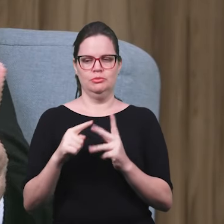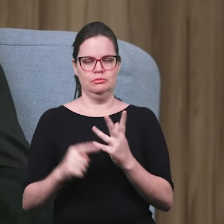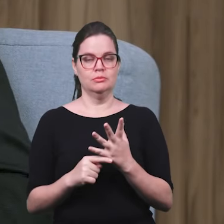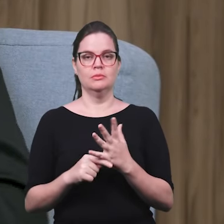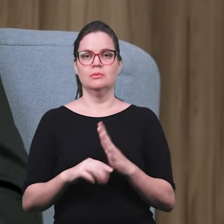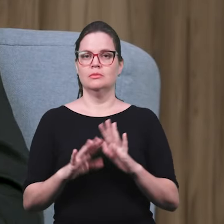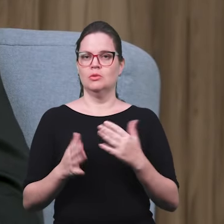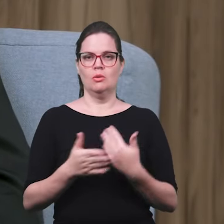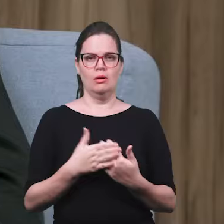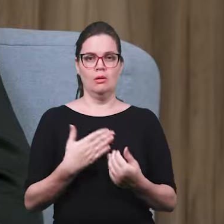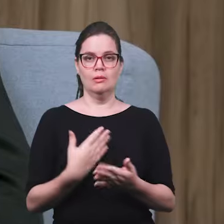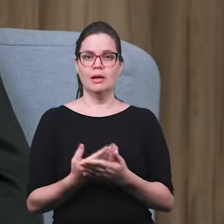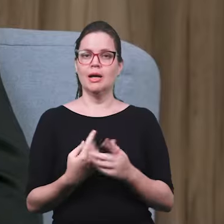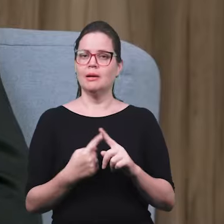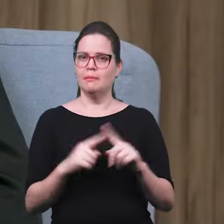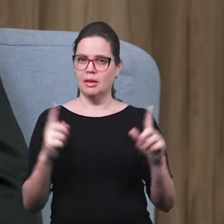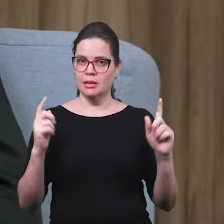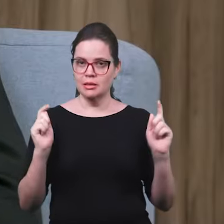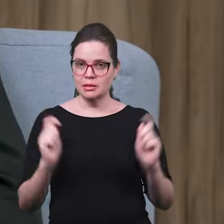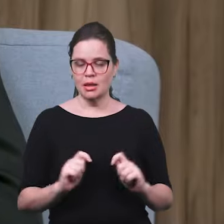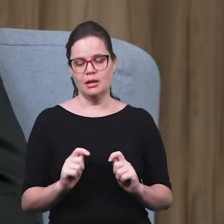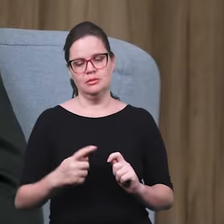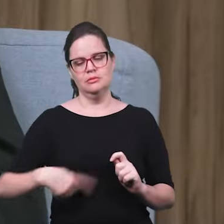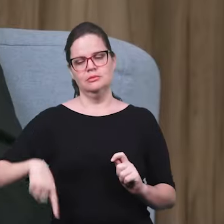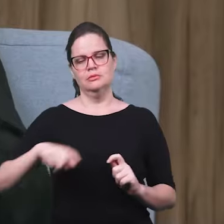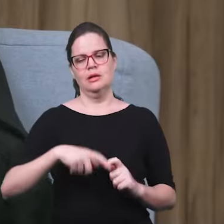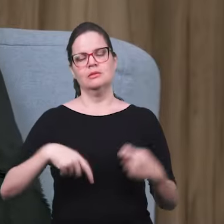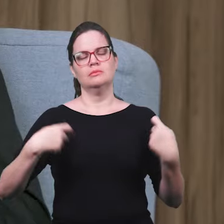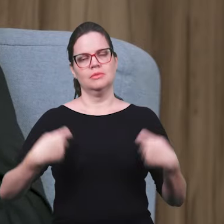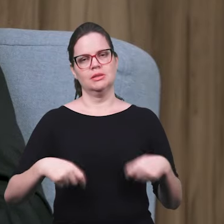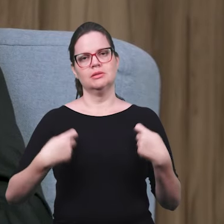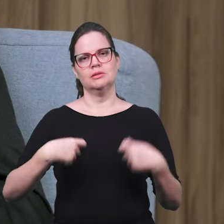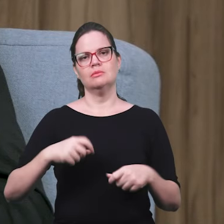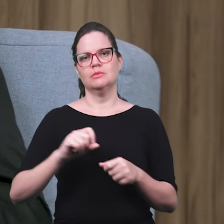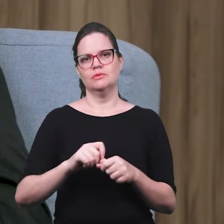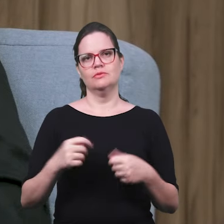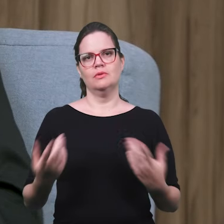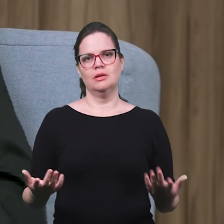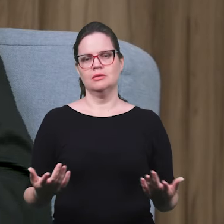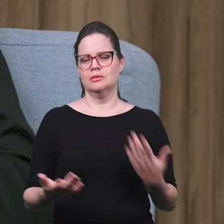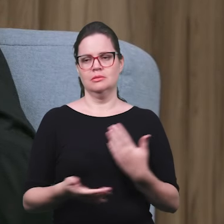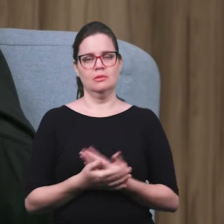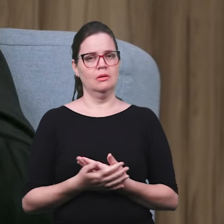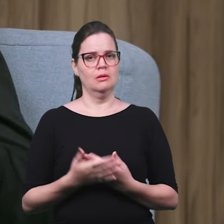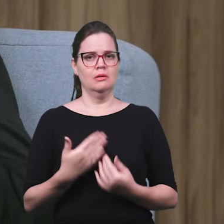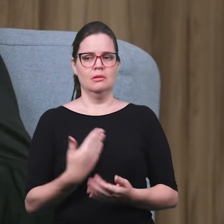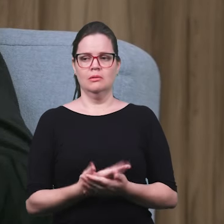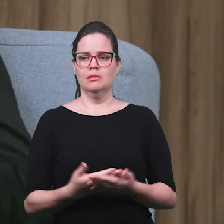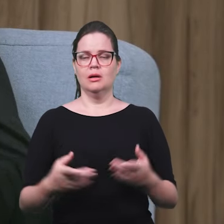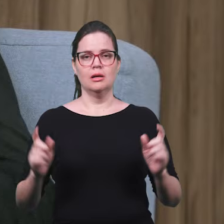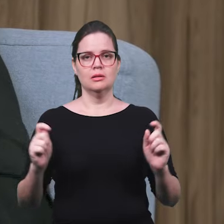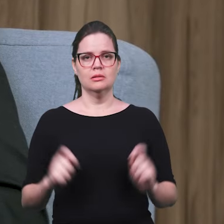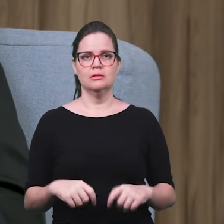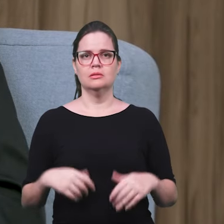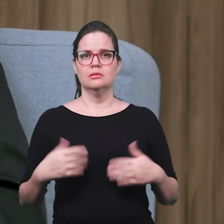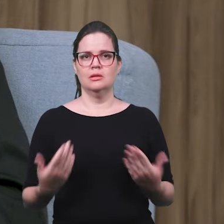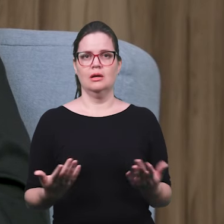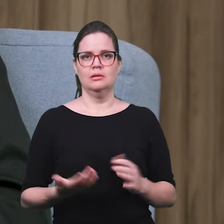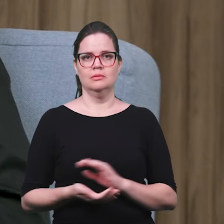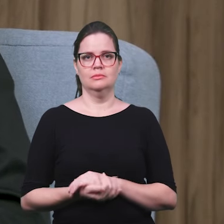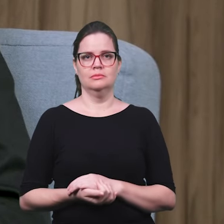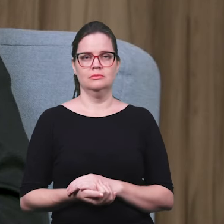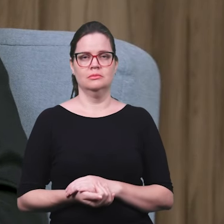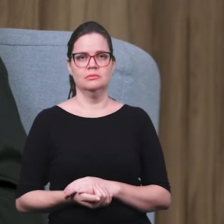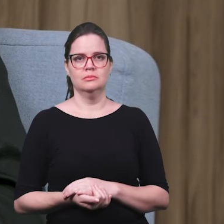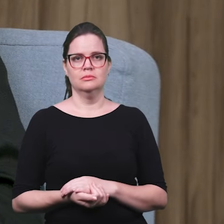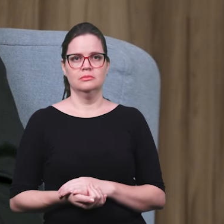já, né? E hoje estamos falando aqui de mais uma forma de cuidado, que é o home care. Qualquer forma de cuidado